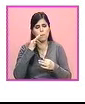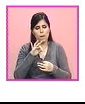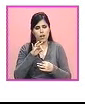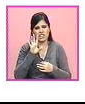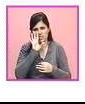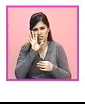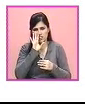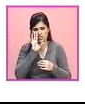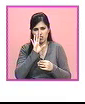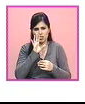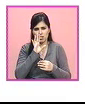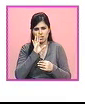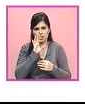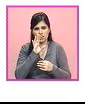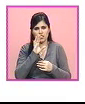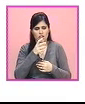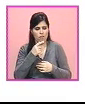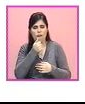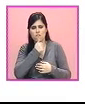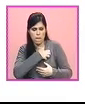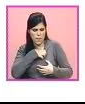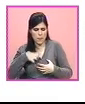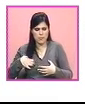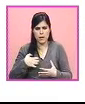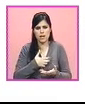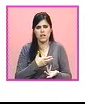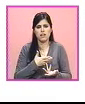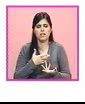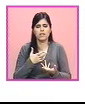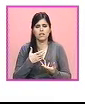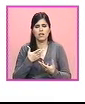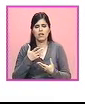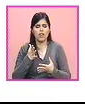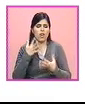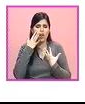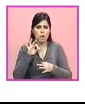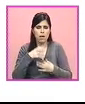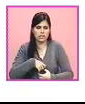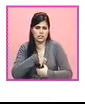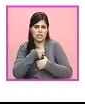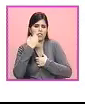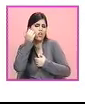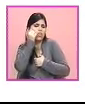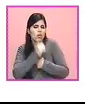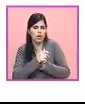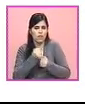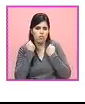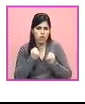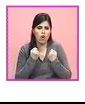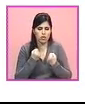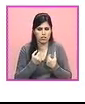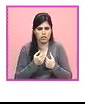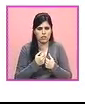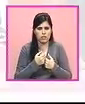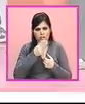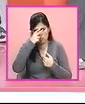aguda, nesta fase que eu mostrei nestas imagens, a pessoa sentir muita dor. A dor é muito intensa e o